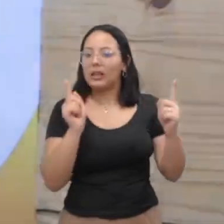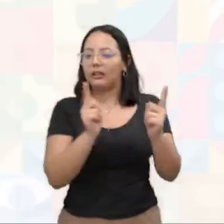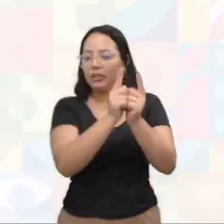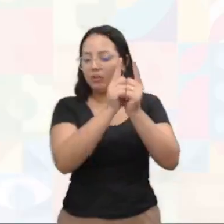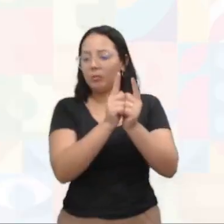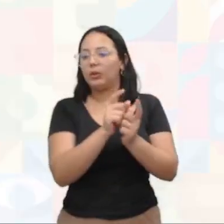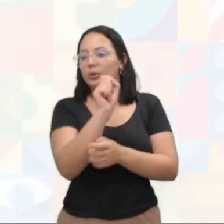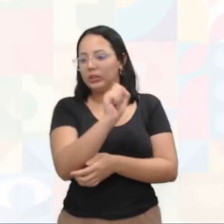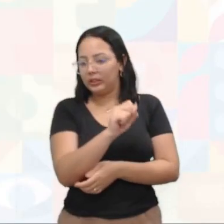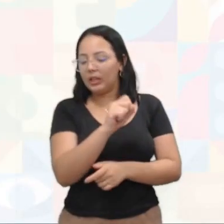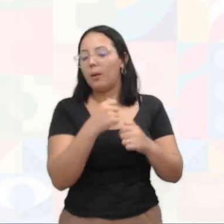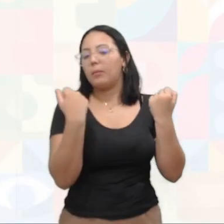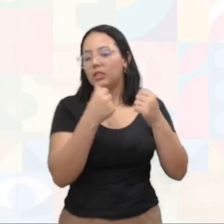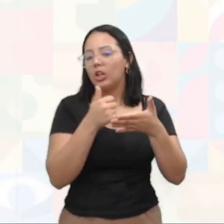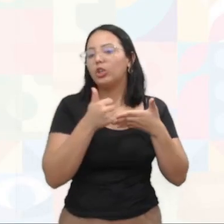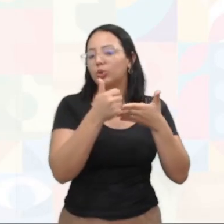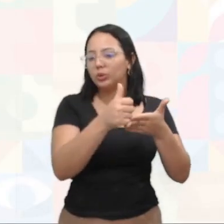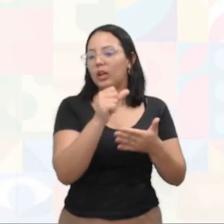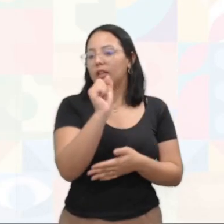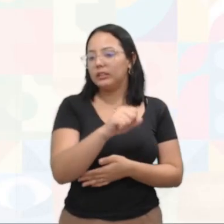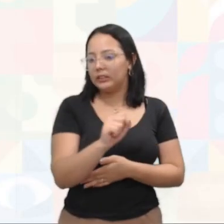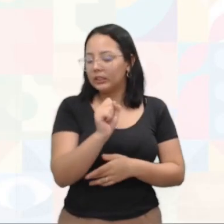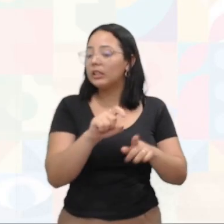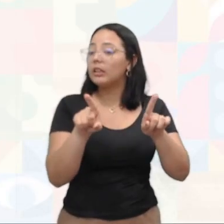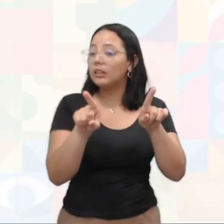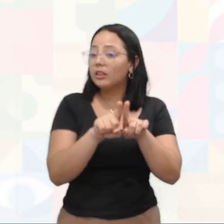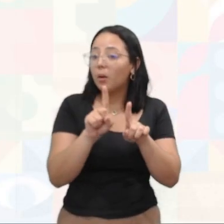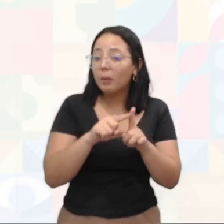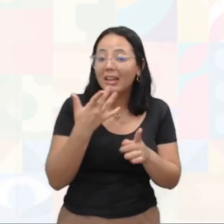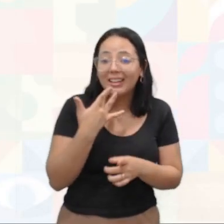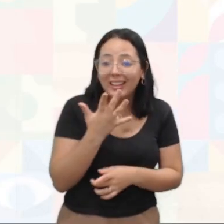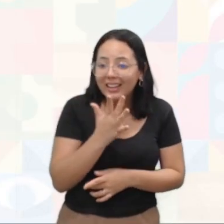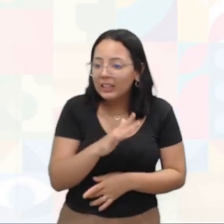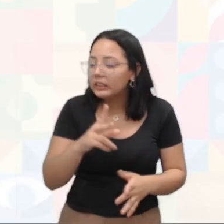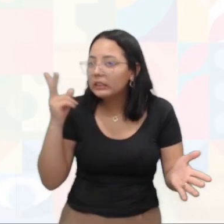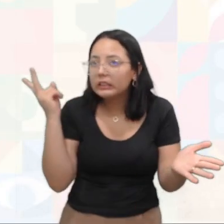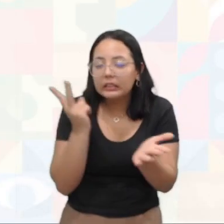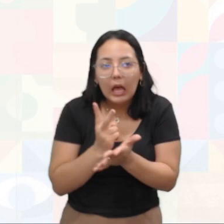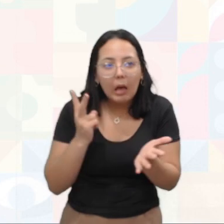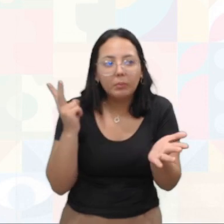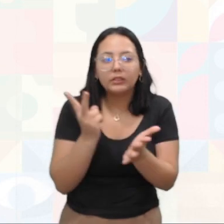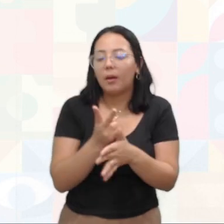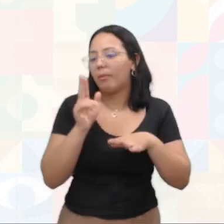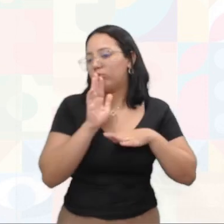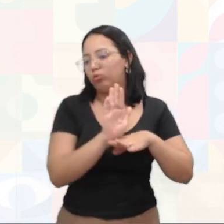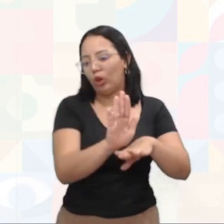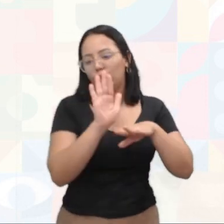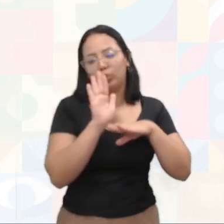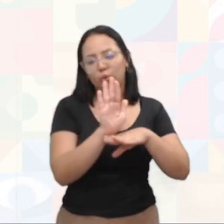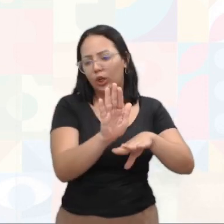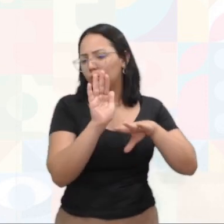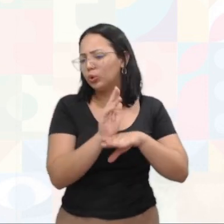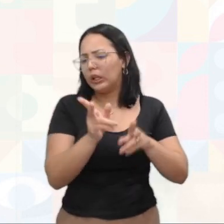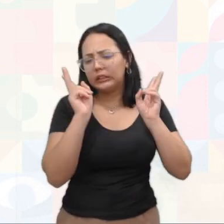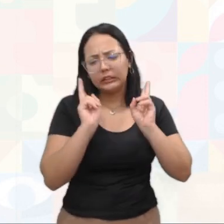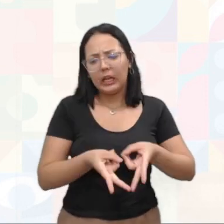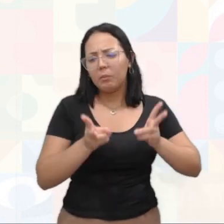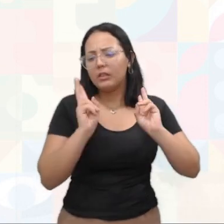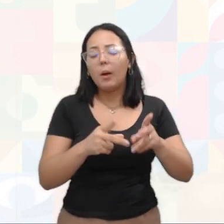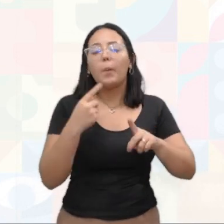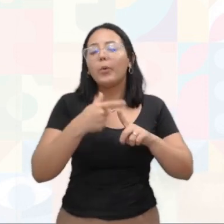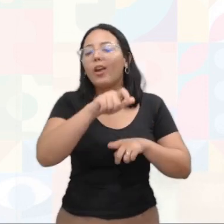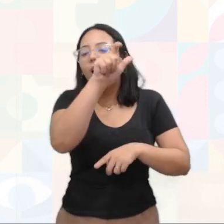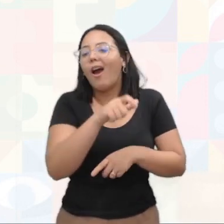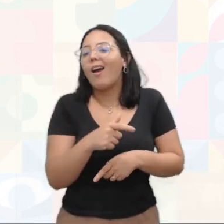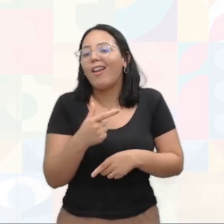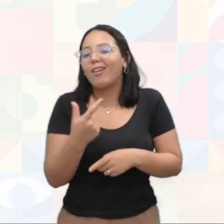atendimento, tem que ser socorrida. E no caso de crianças, nunca deixe de prestar socorro, por não ter como obter o